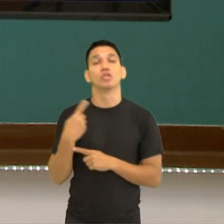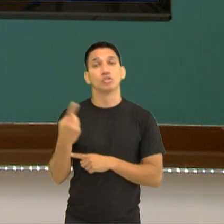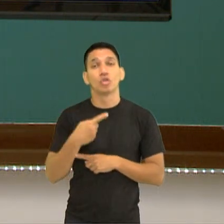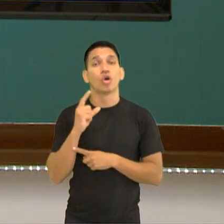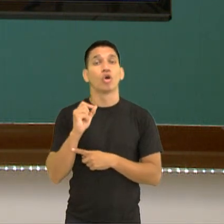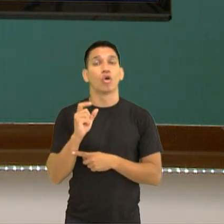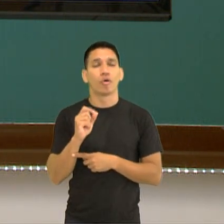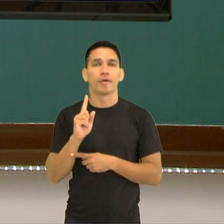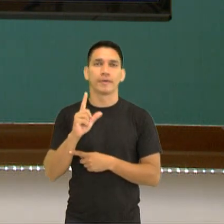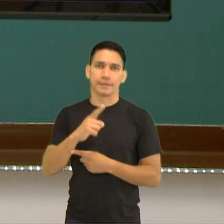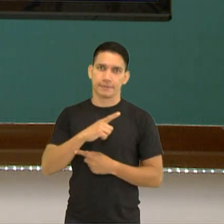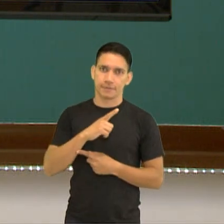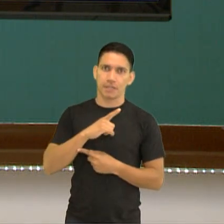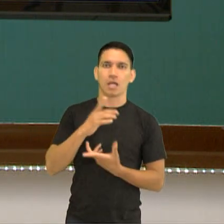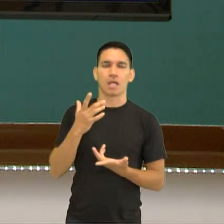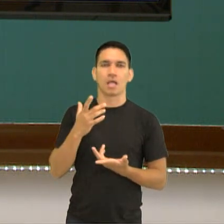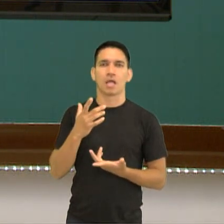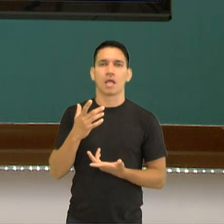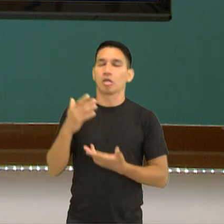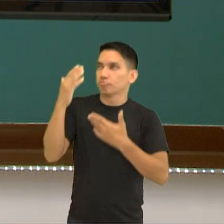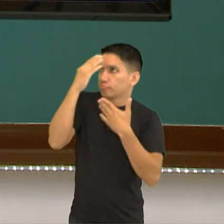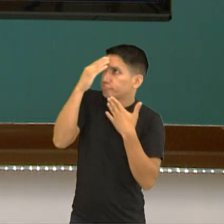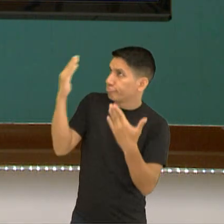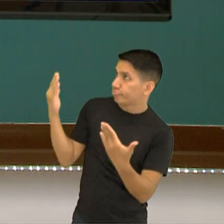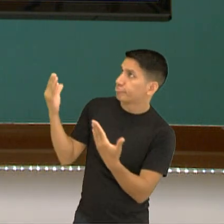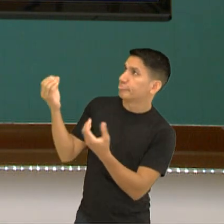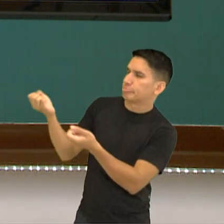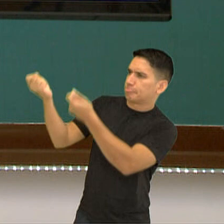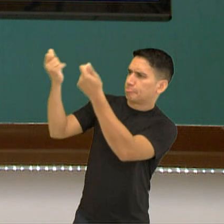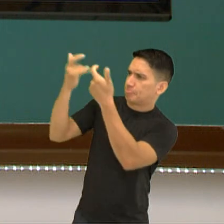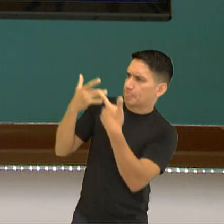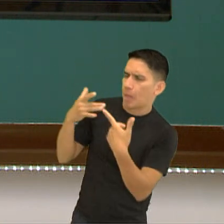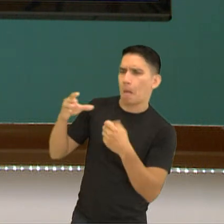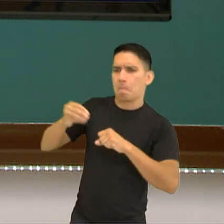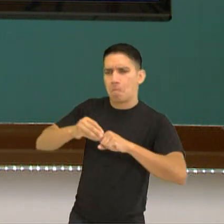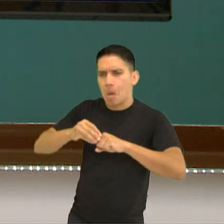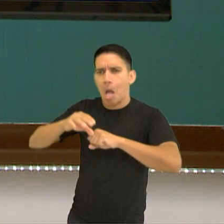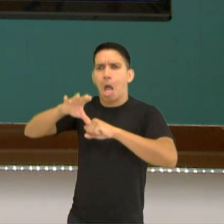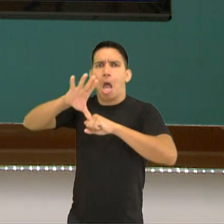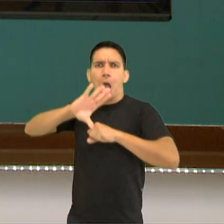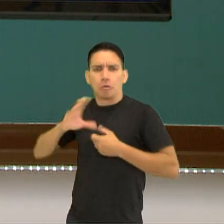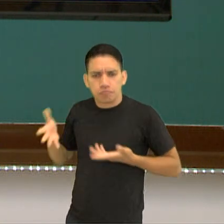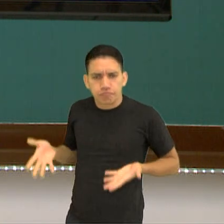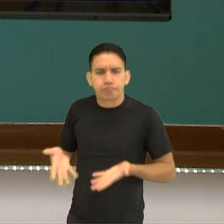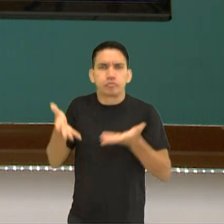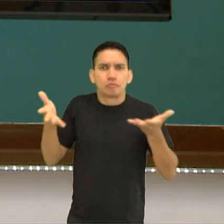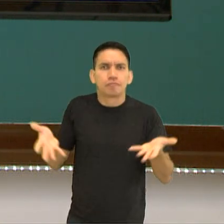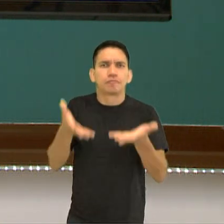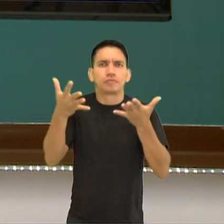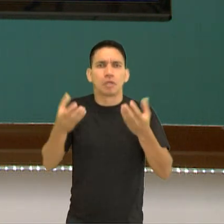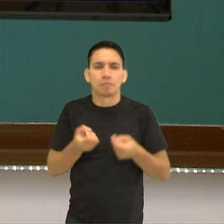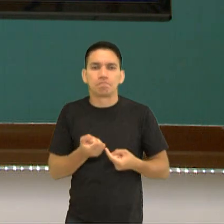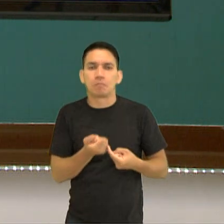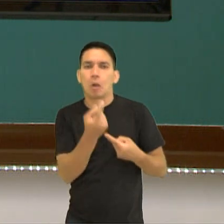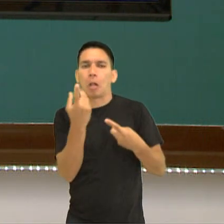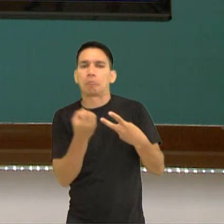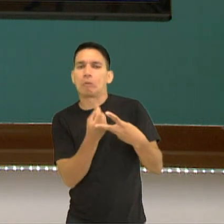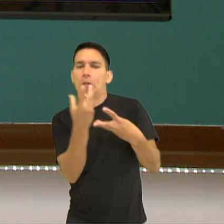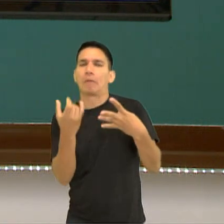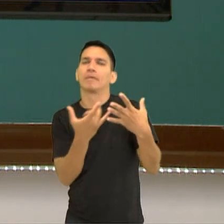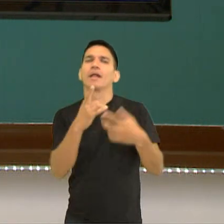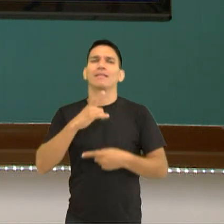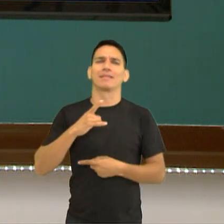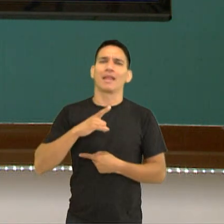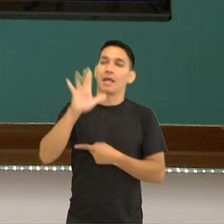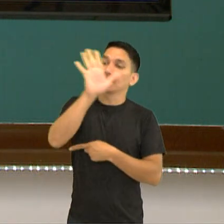aí muito gratos, né, por todos os conhecimentos que Aristóteles nos proporcionou, e dentre eles tem um